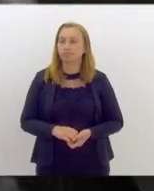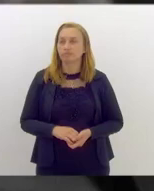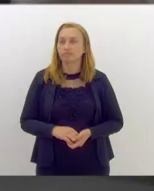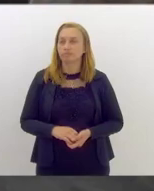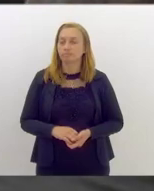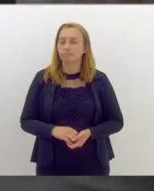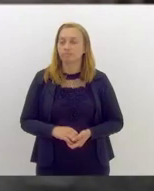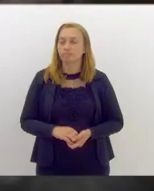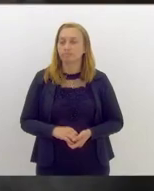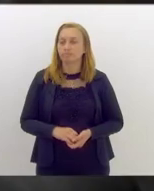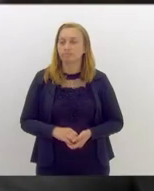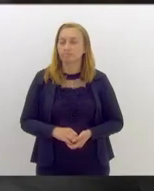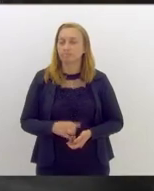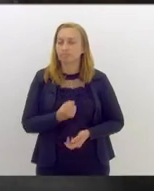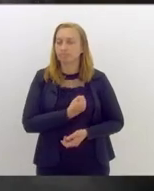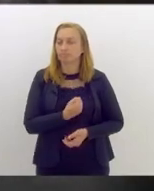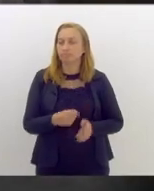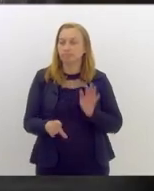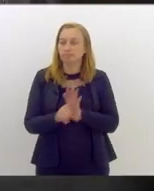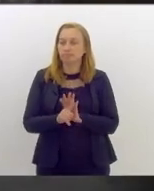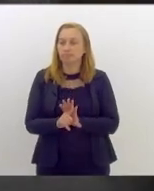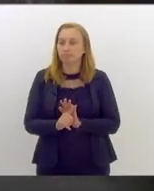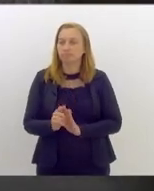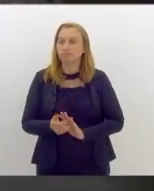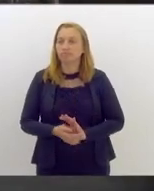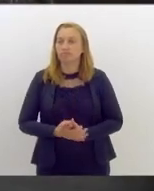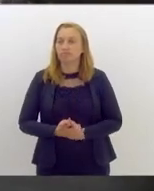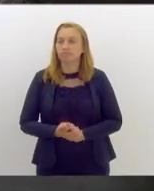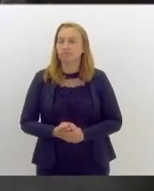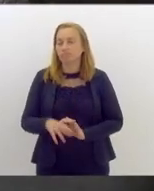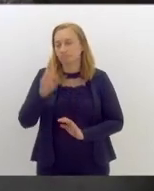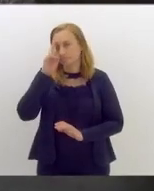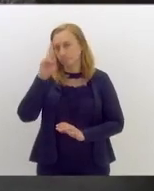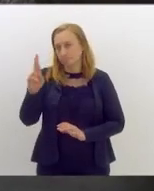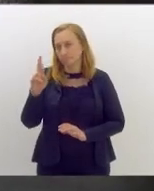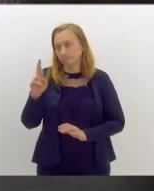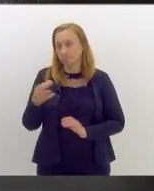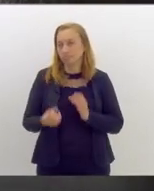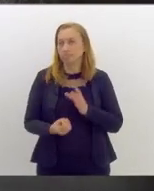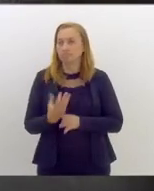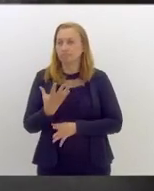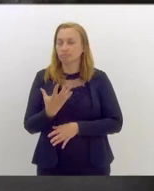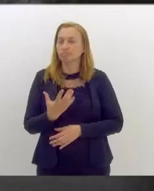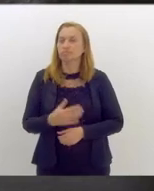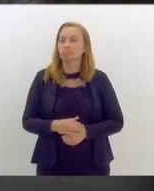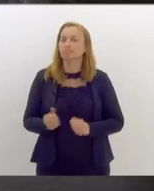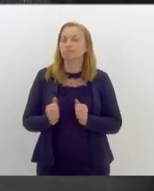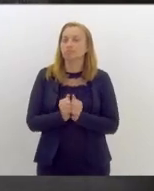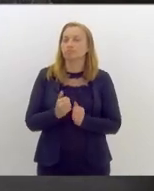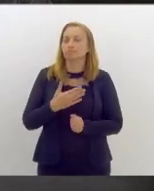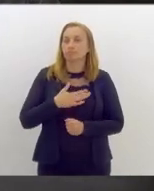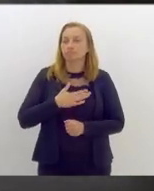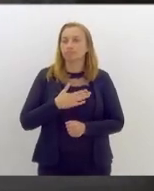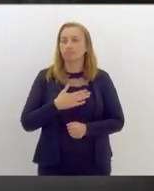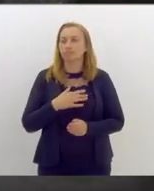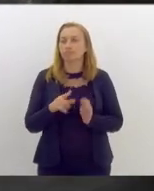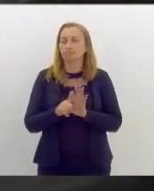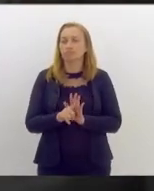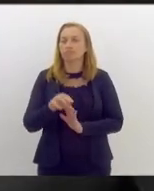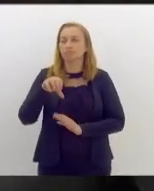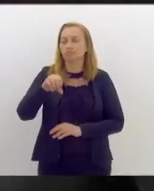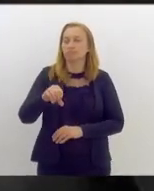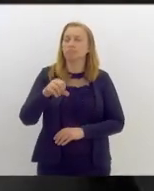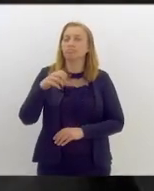o número da lei que vossa excelência foi o autor junto comigo é a